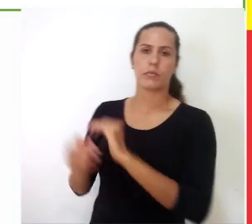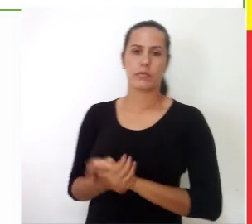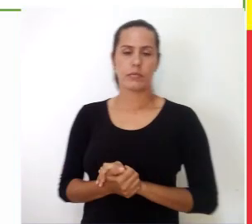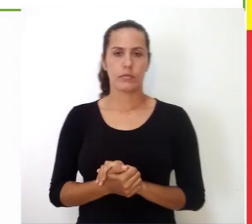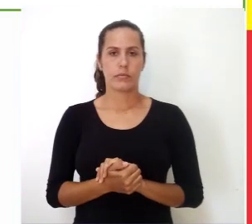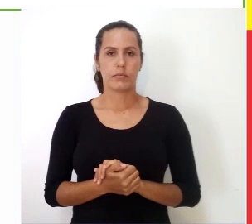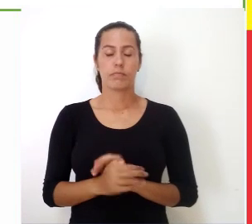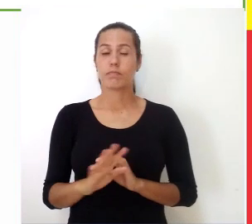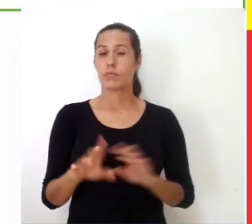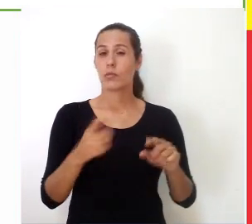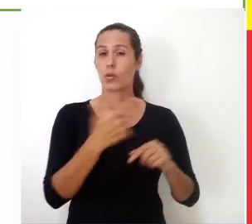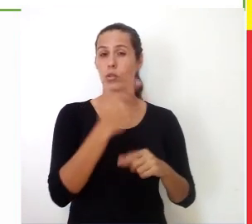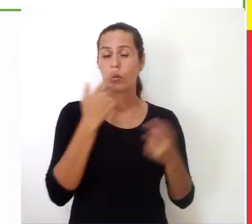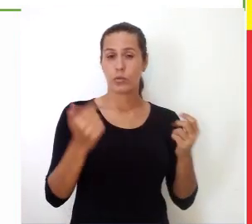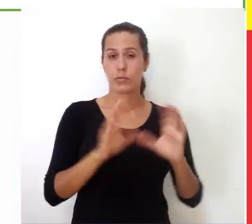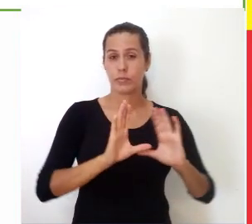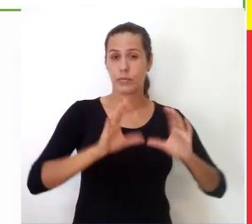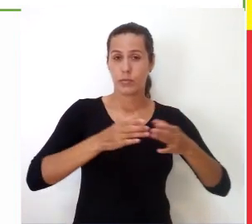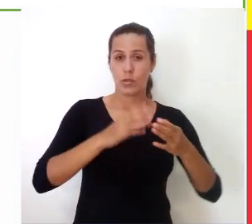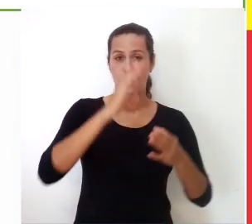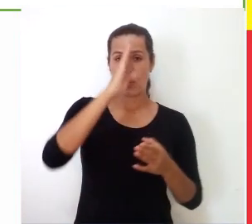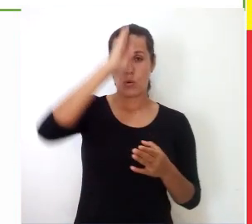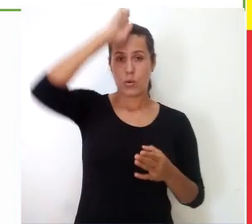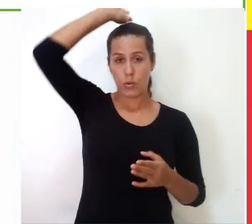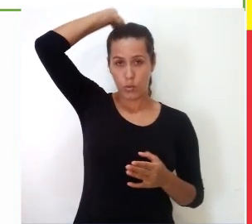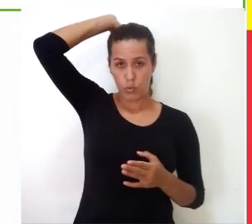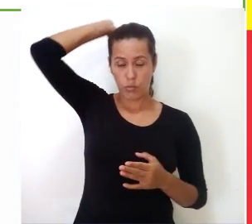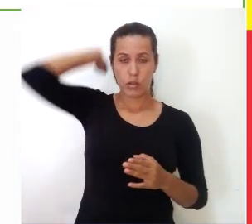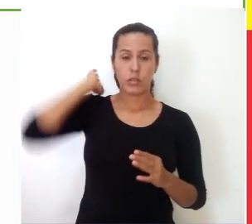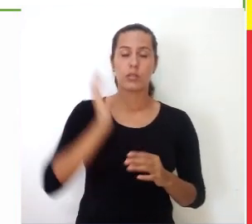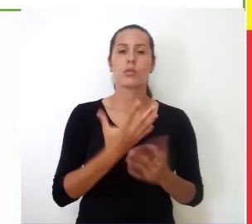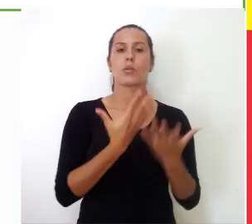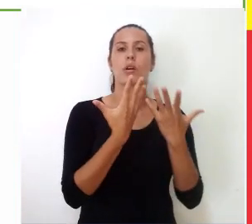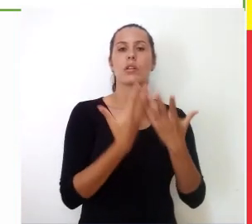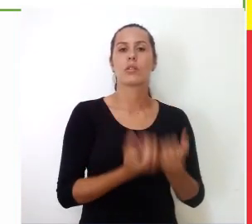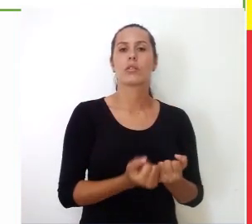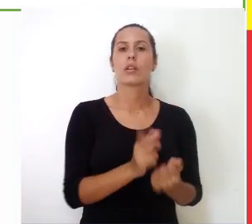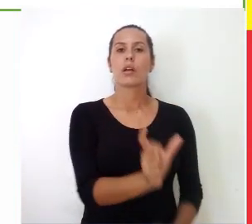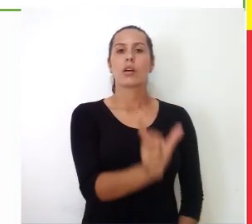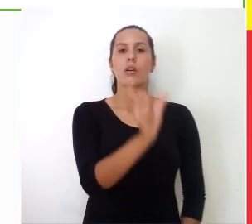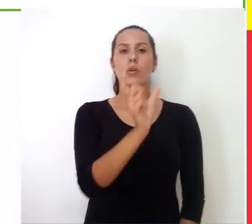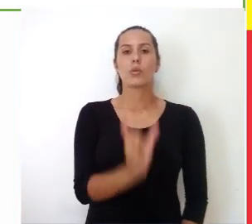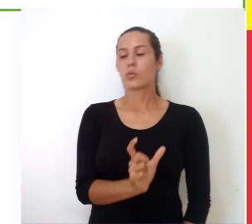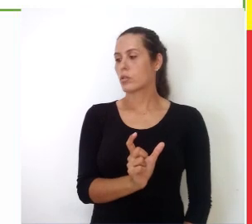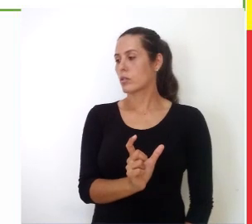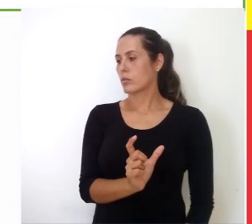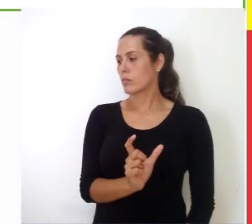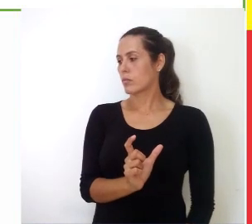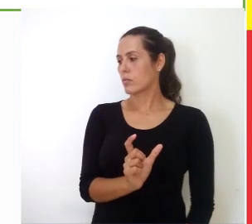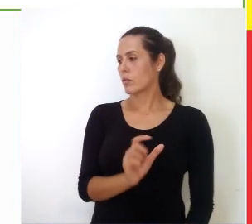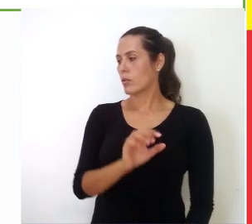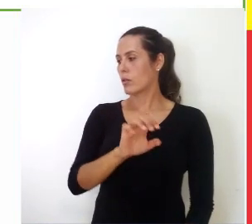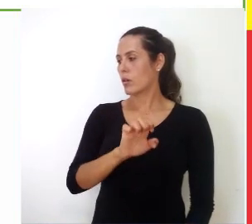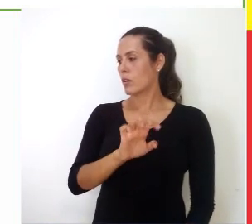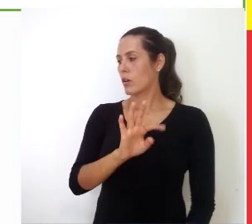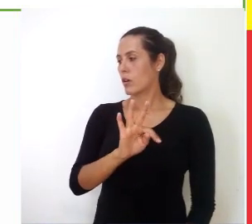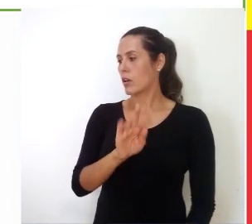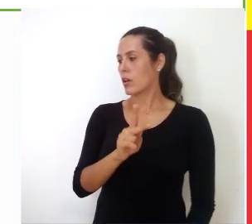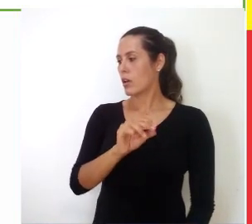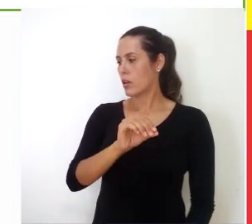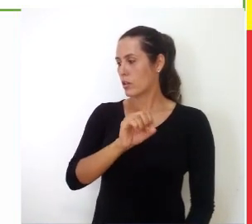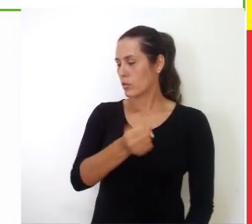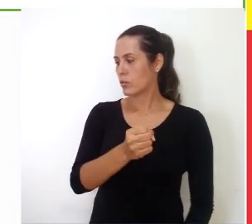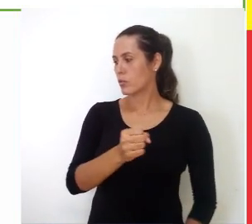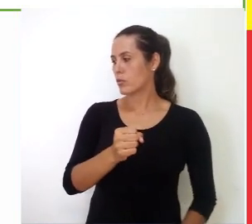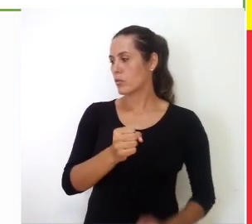os romanos adotaram o termo ethos para o latim, costume. Com base nessa definição,